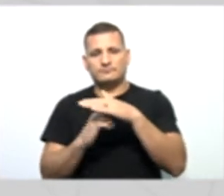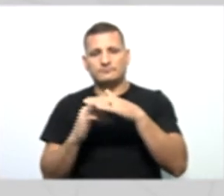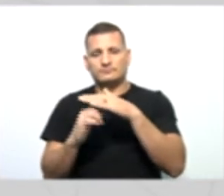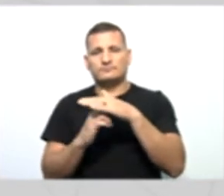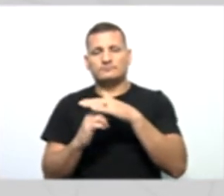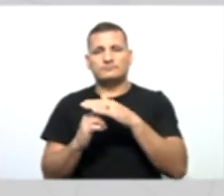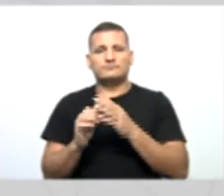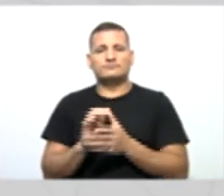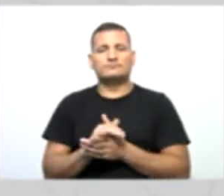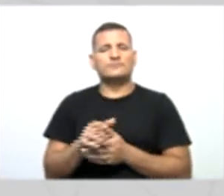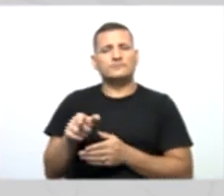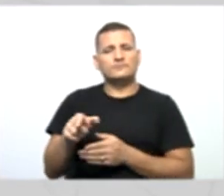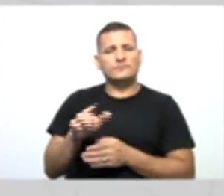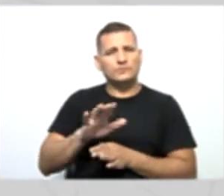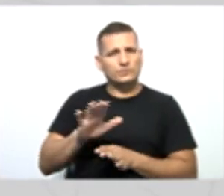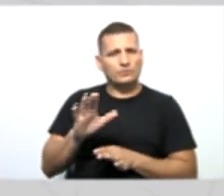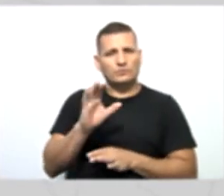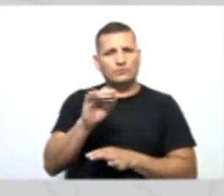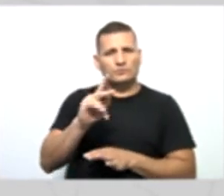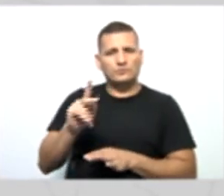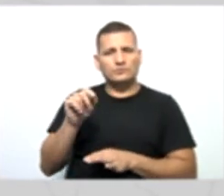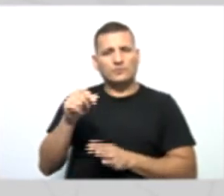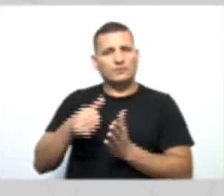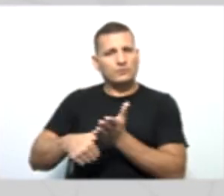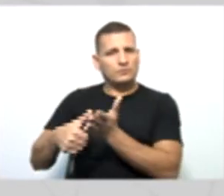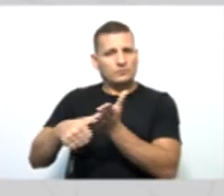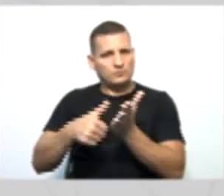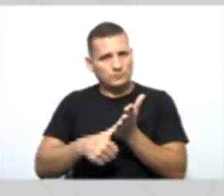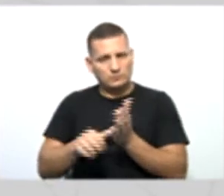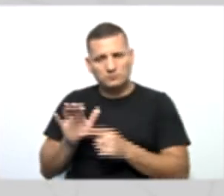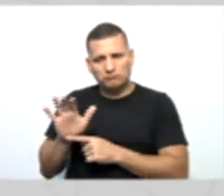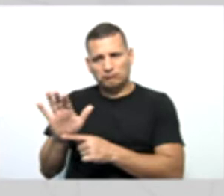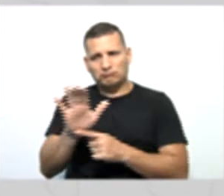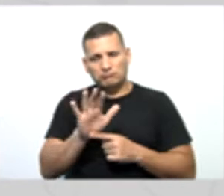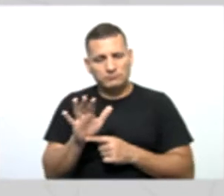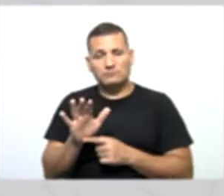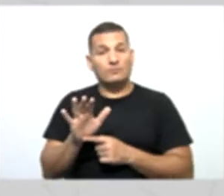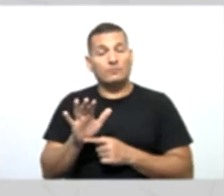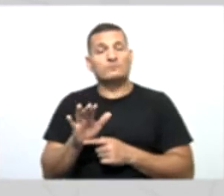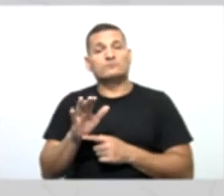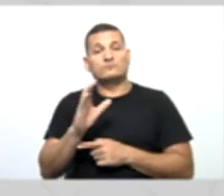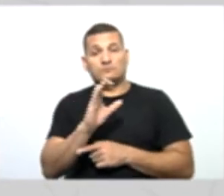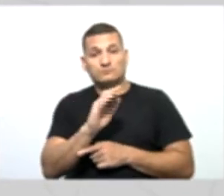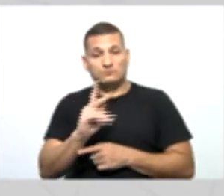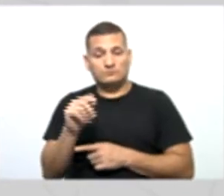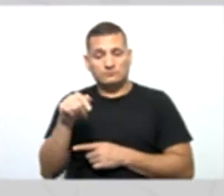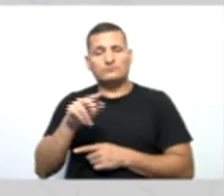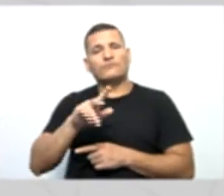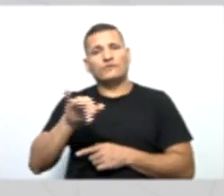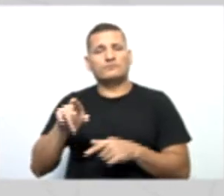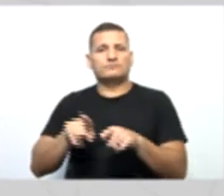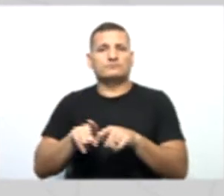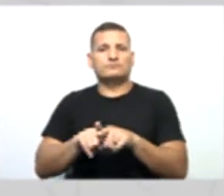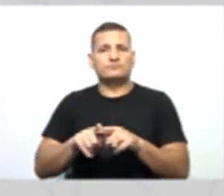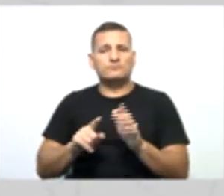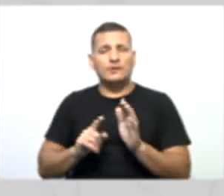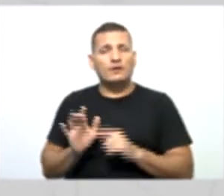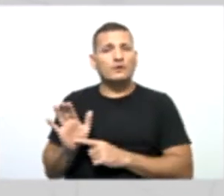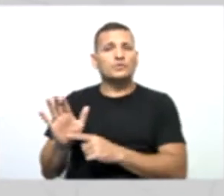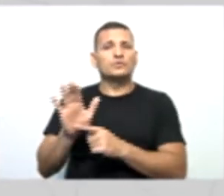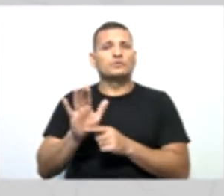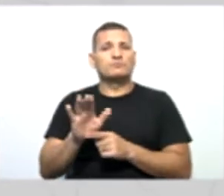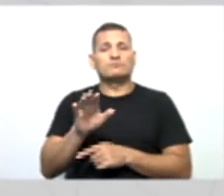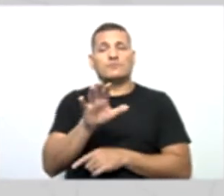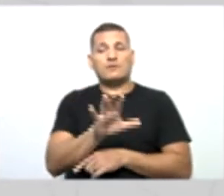uma cooperativa para beneficiar os cooperados, mas eu tenho uma cooperativa que também vai se inserir nesse